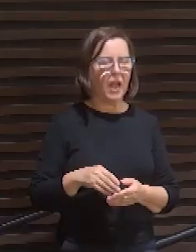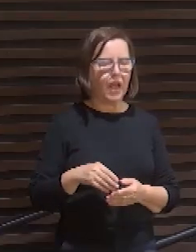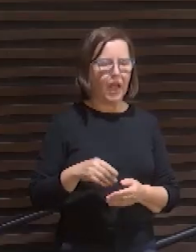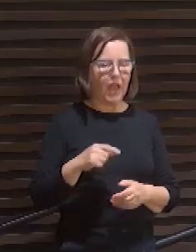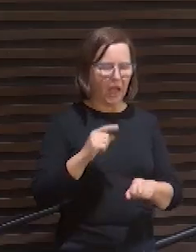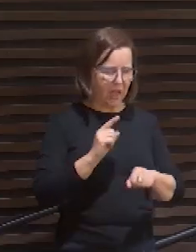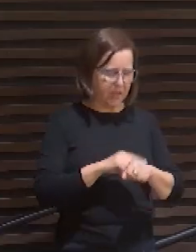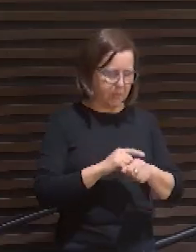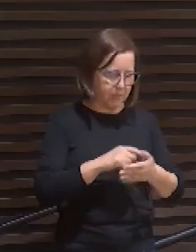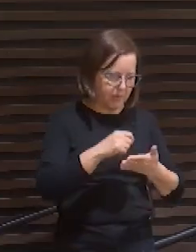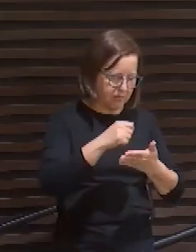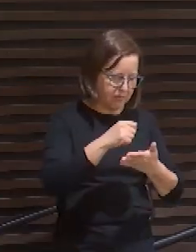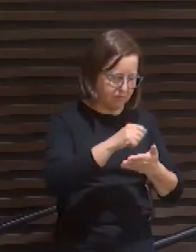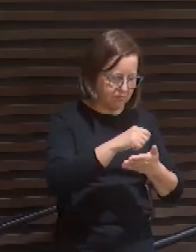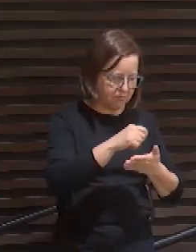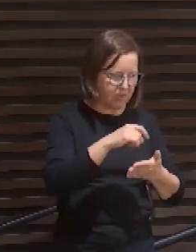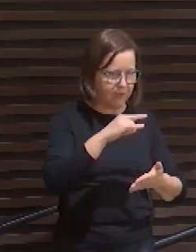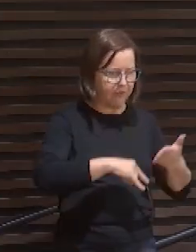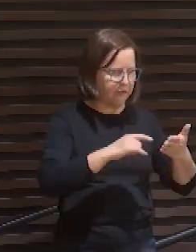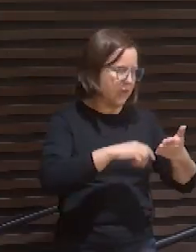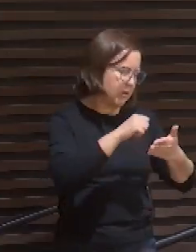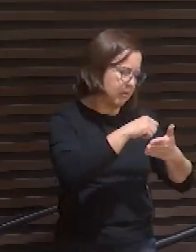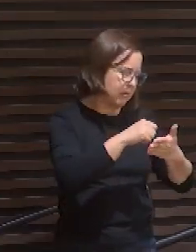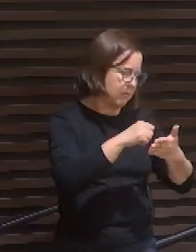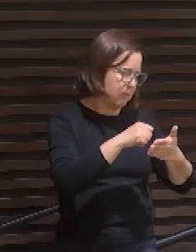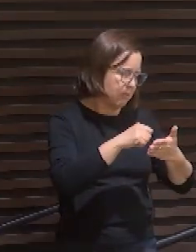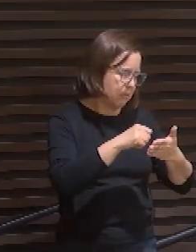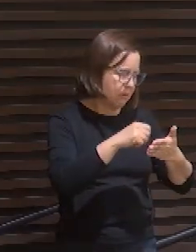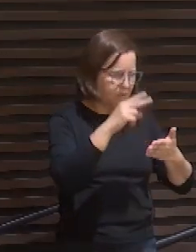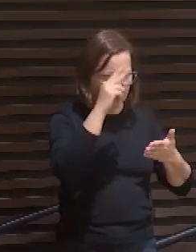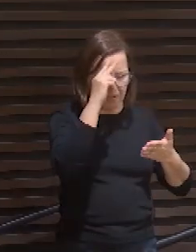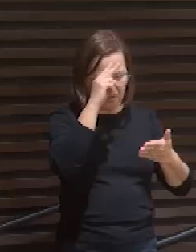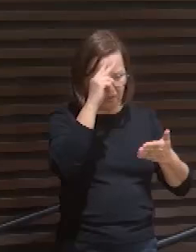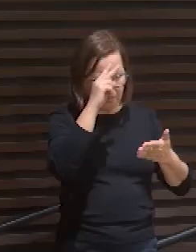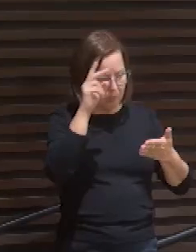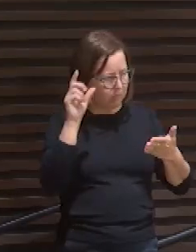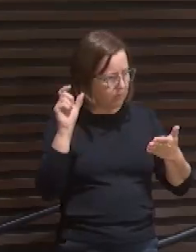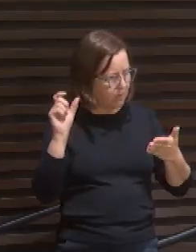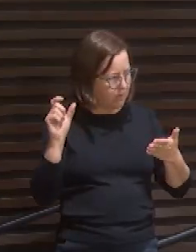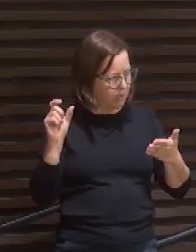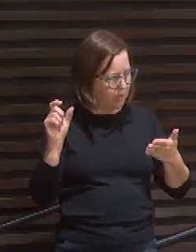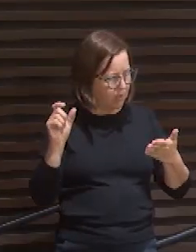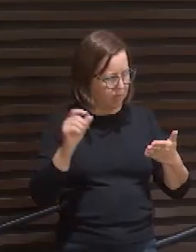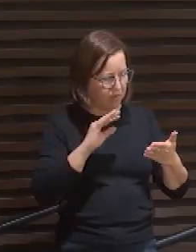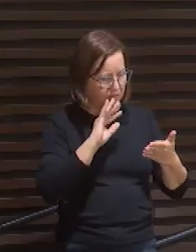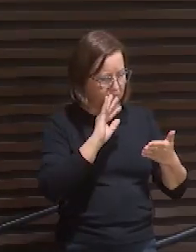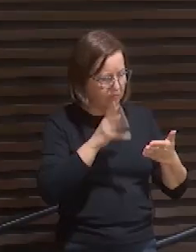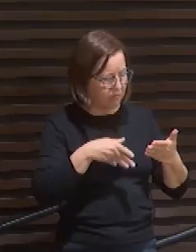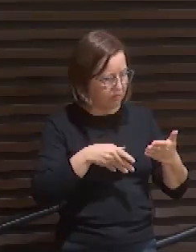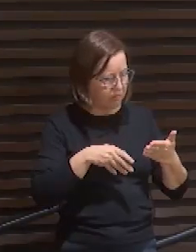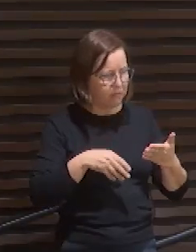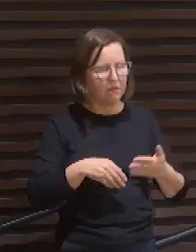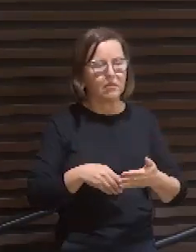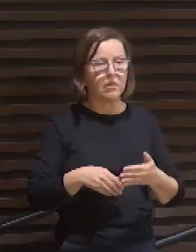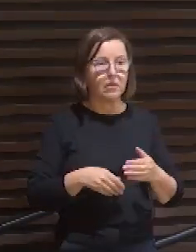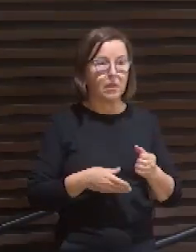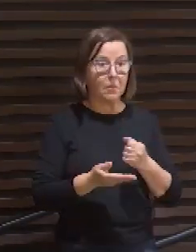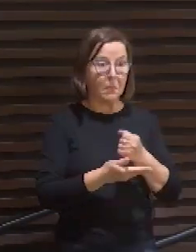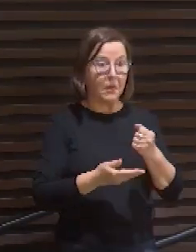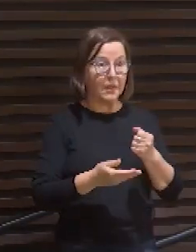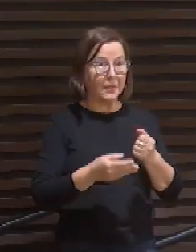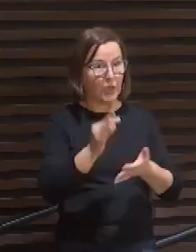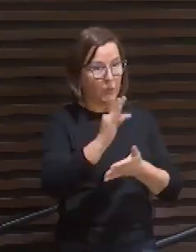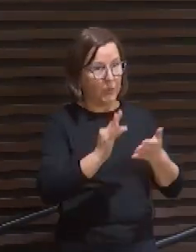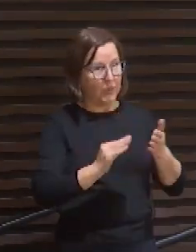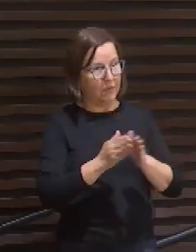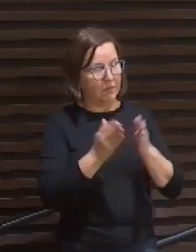fazendo o check-in, veio na sua mente uma palavra acusatória, baseada no texto